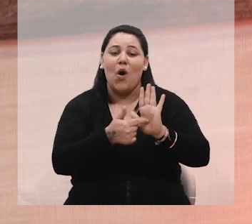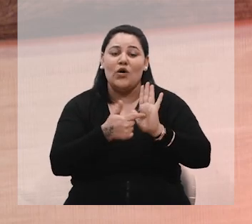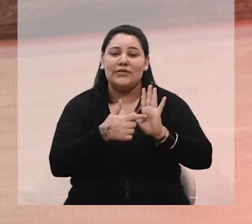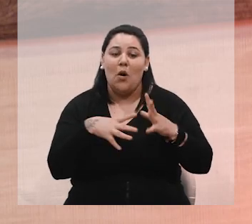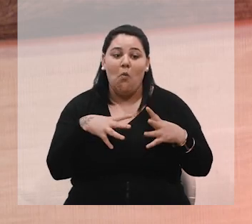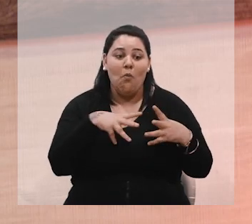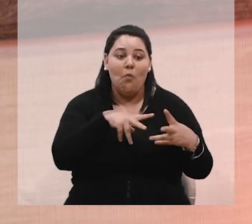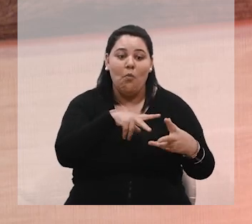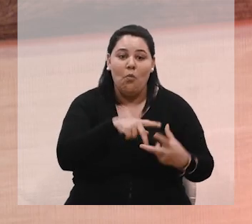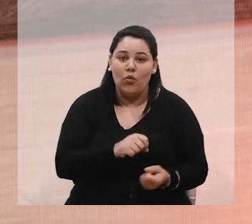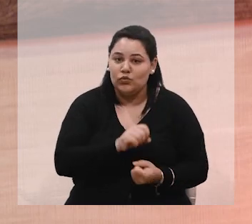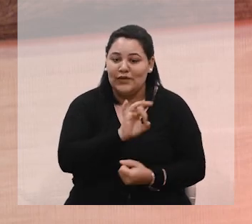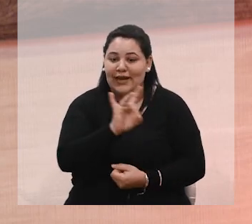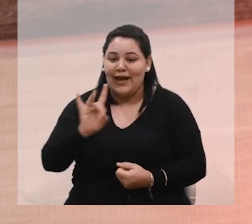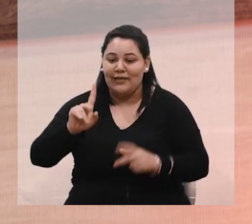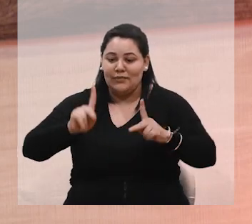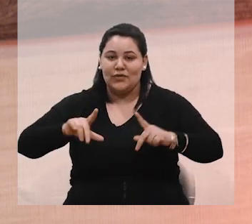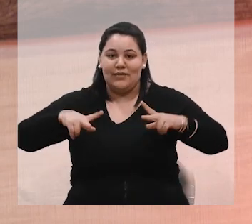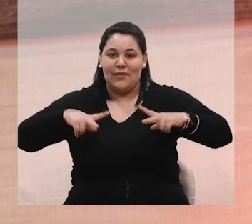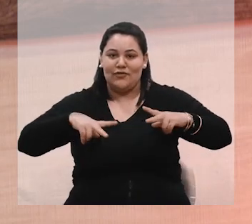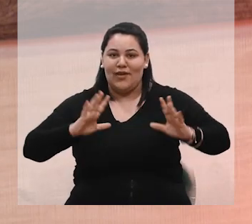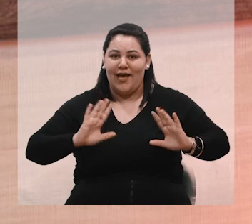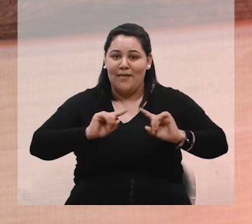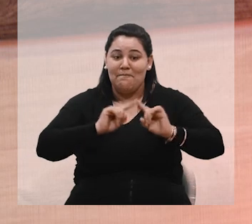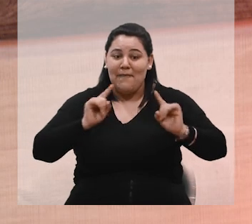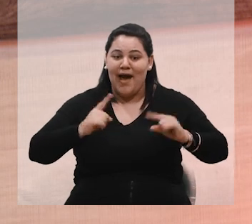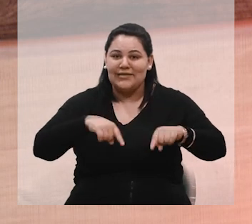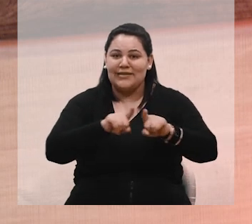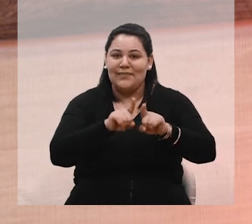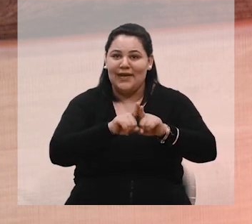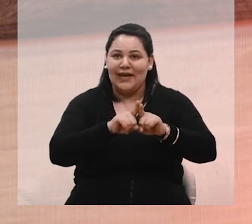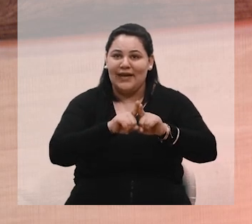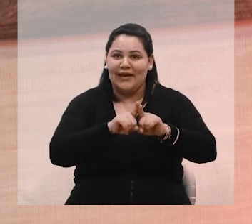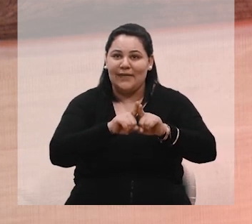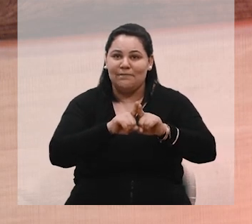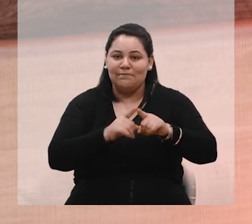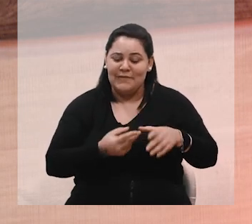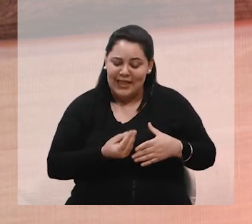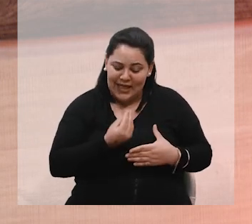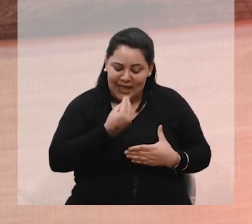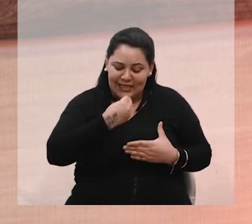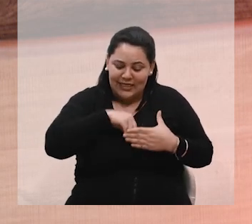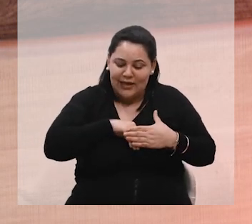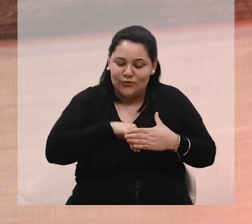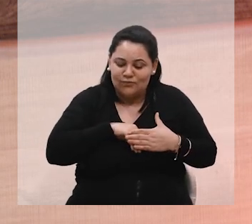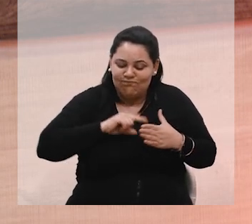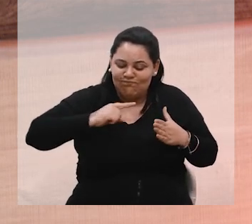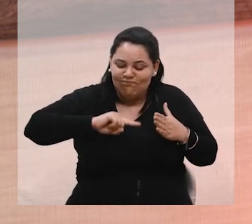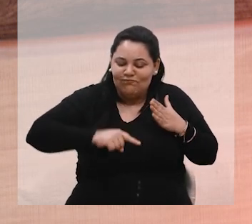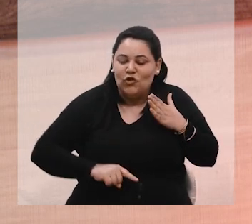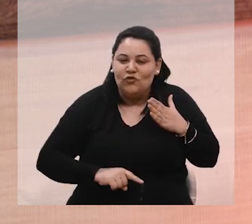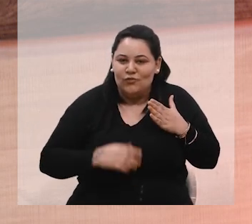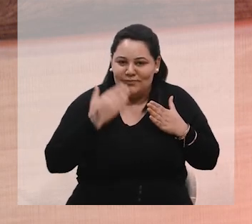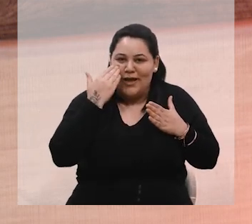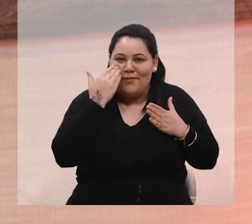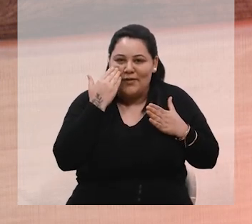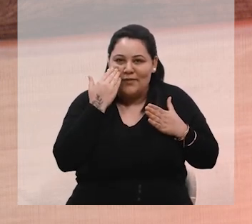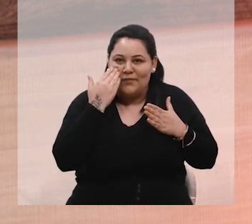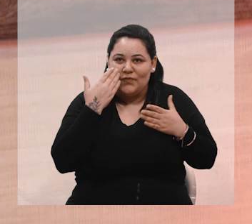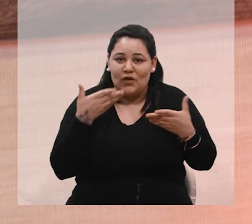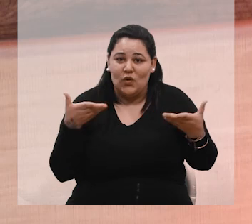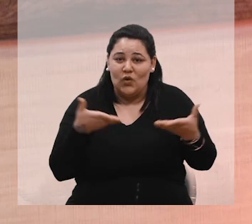um universo que cada um contém, mas voltas também para dentro, um dentro que pode também ir longe, pois